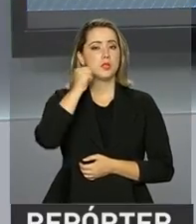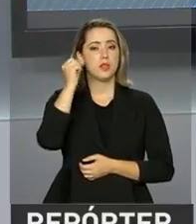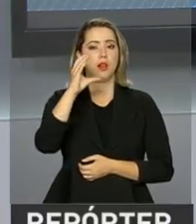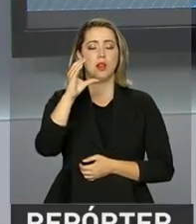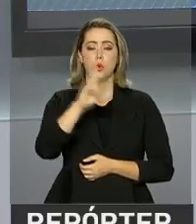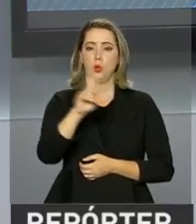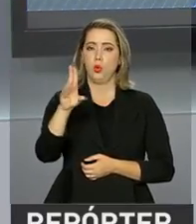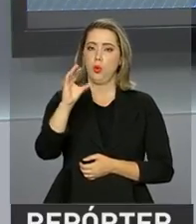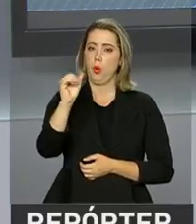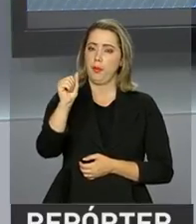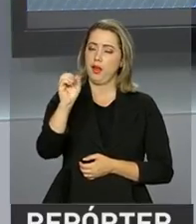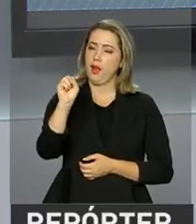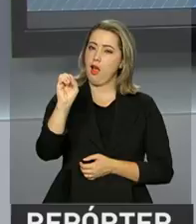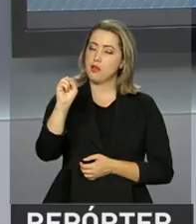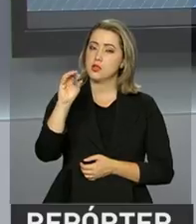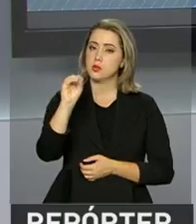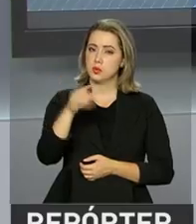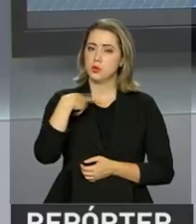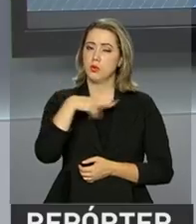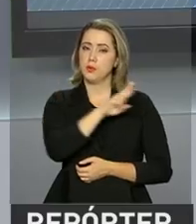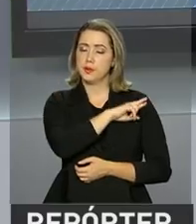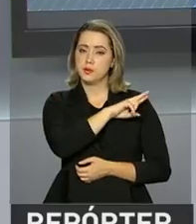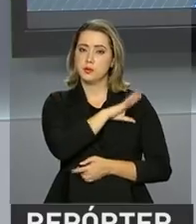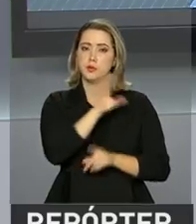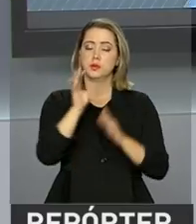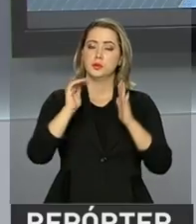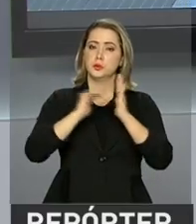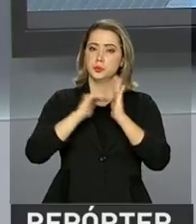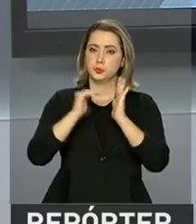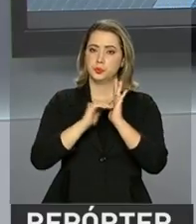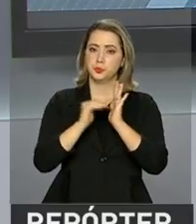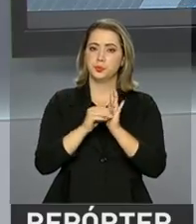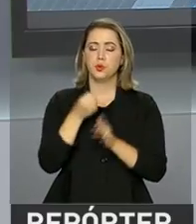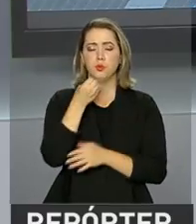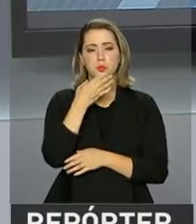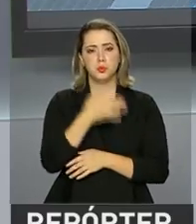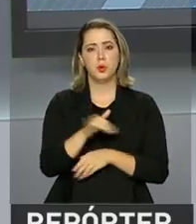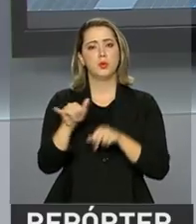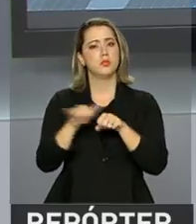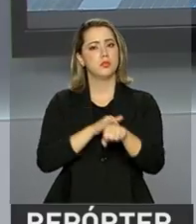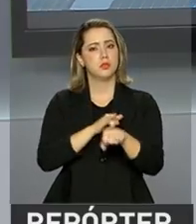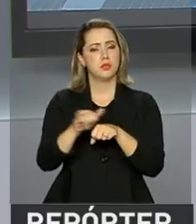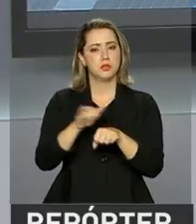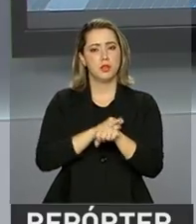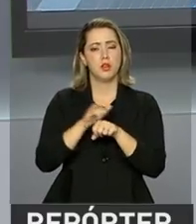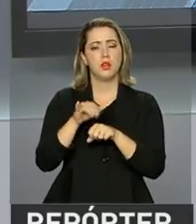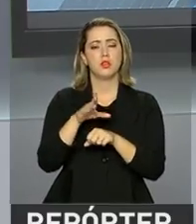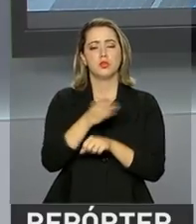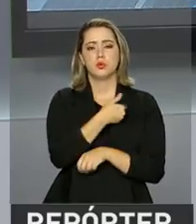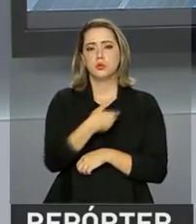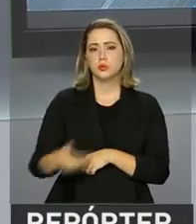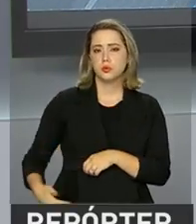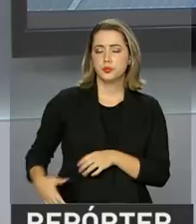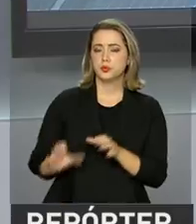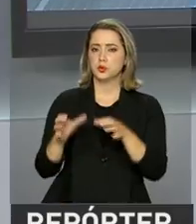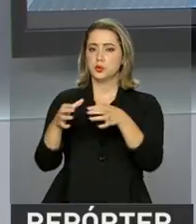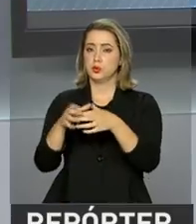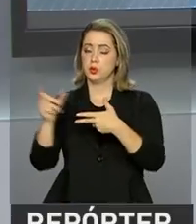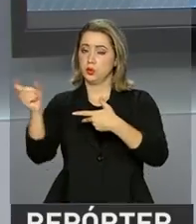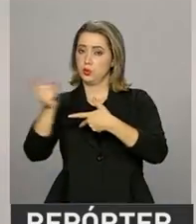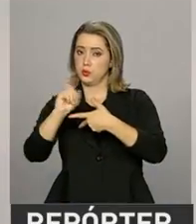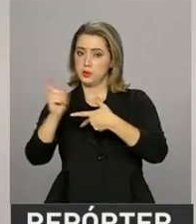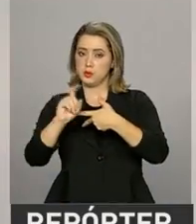na reunião elogiou a estratégia adotada pelo governo no relacionamento entre o executivo eo congresso nacional